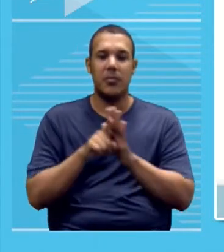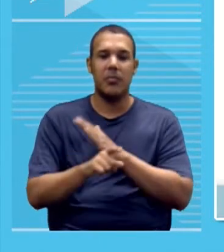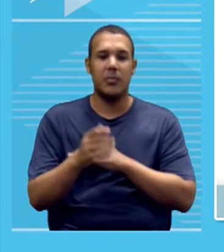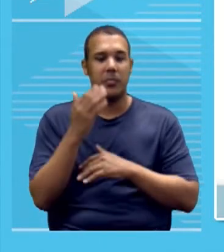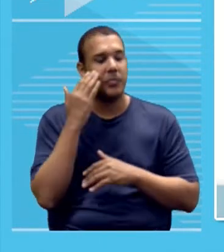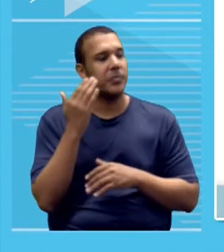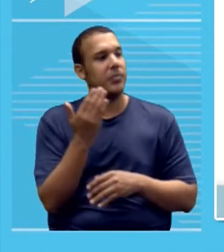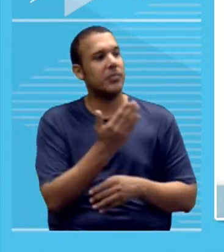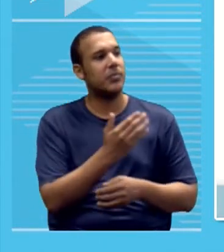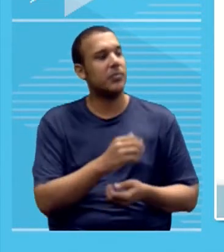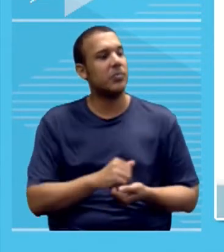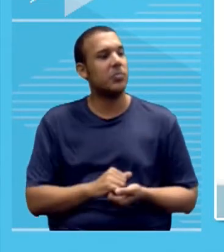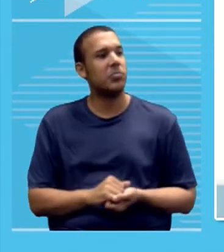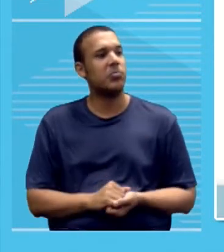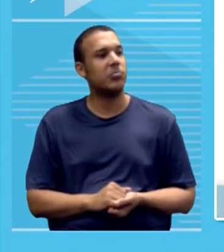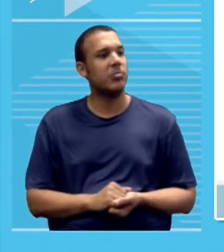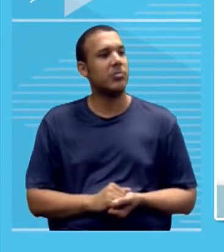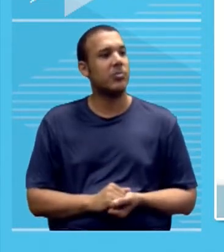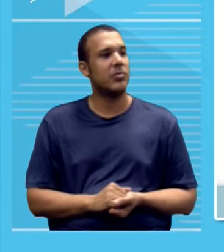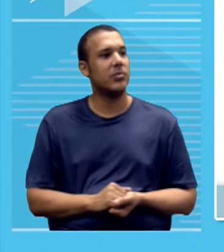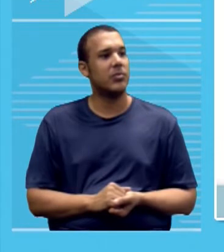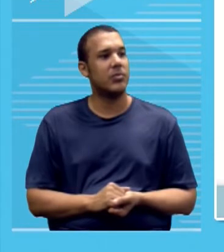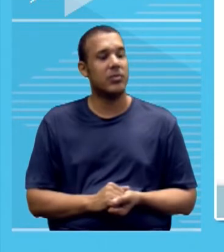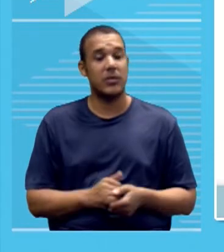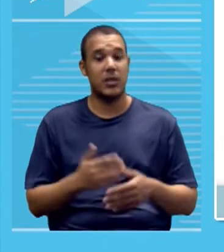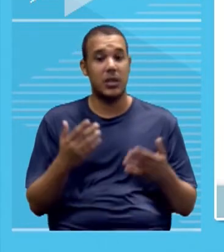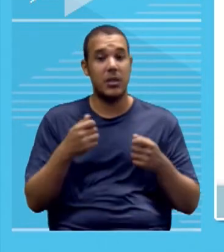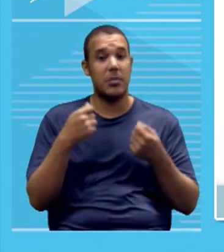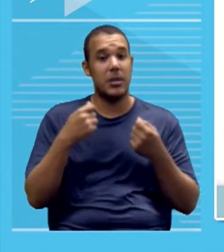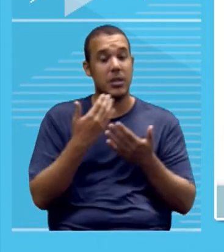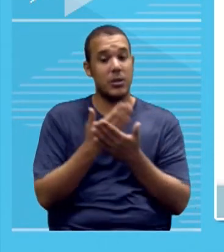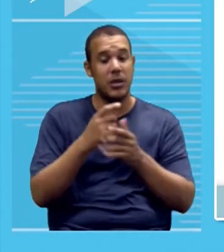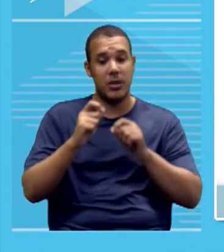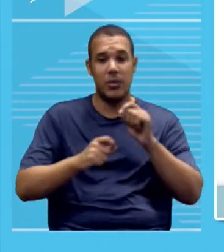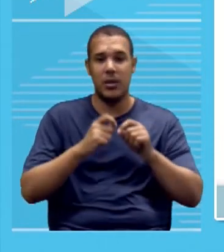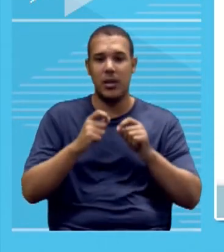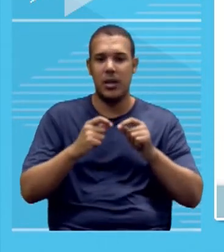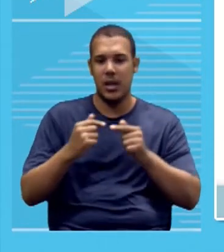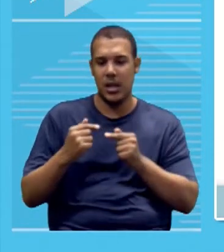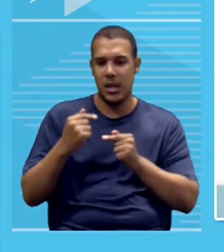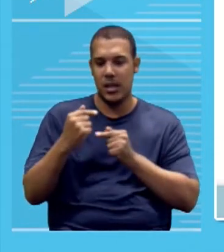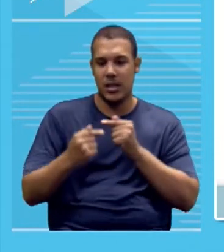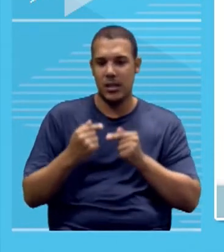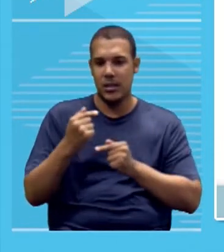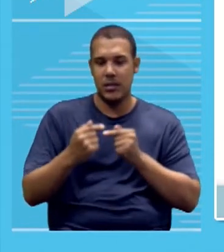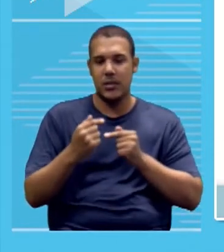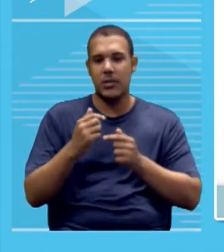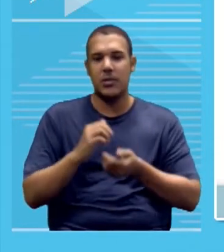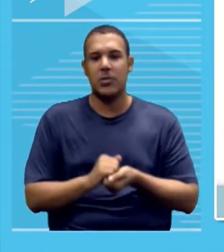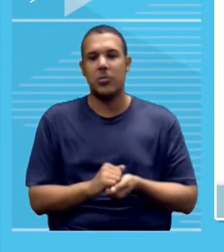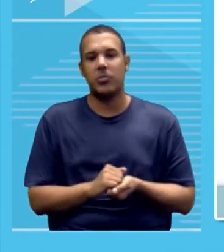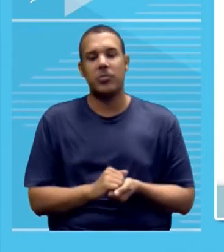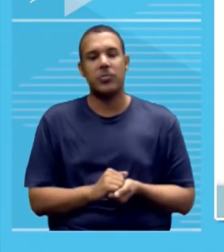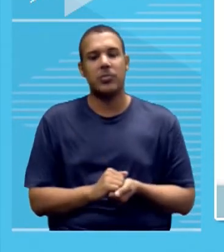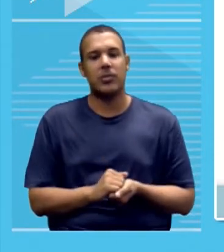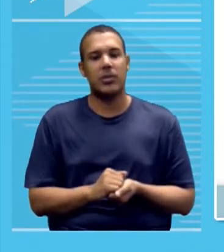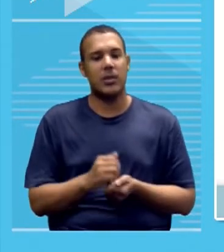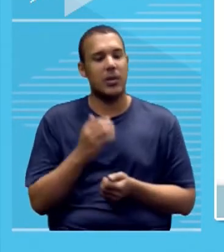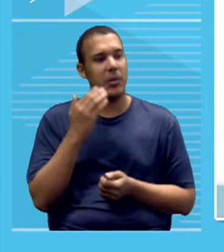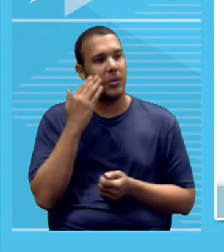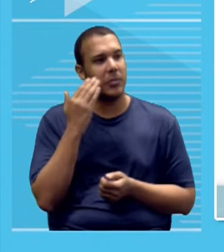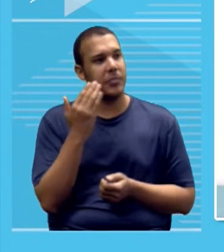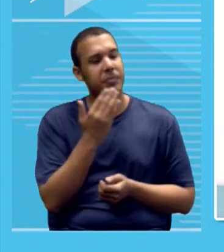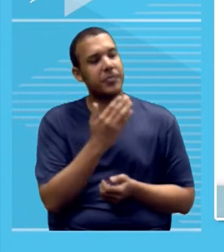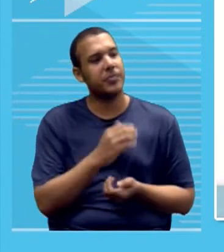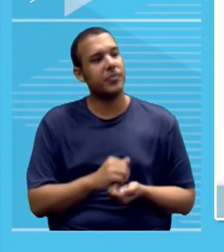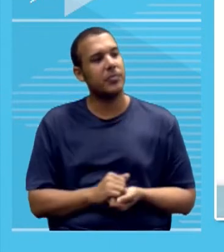Próximo integrante do circuito elétrico que a gente tem que revisar é o resistor. Denominamos resistor todo elemento do